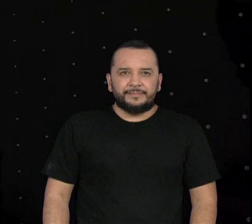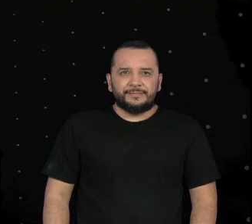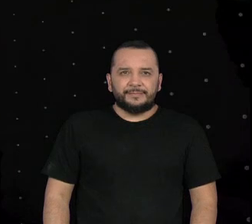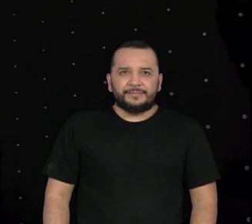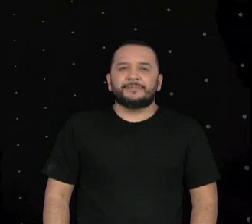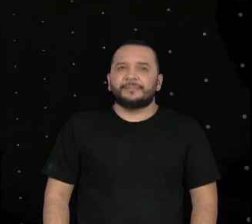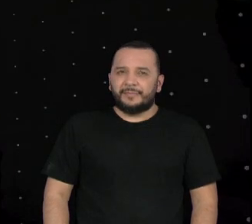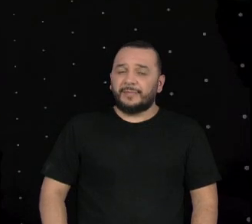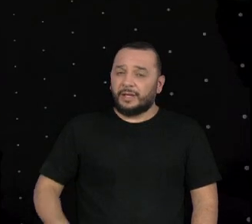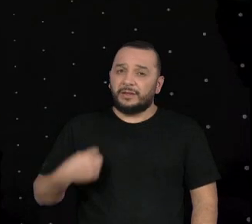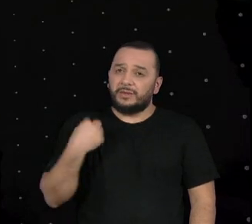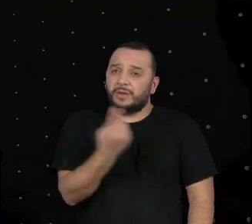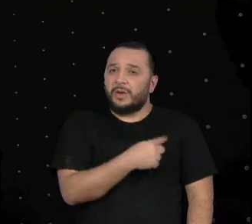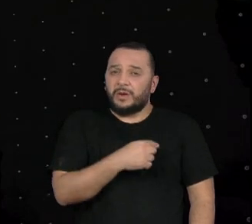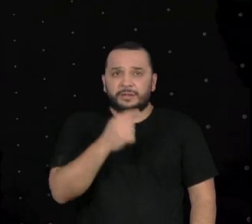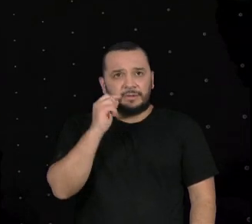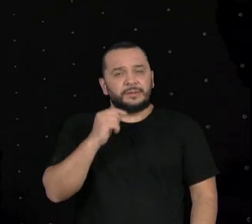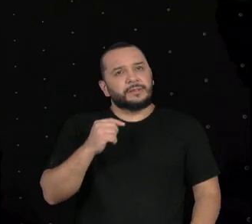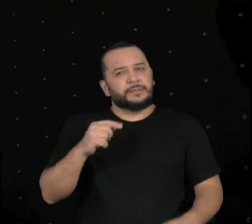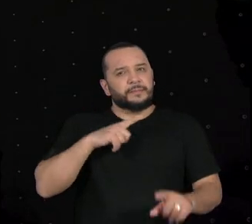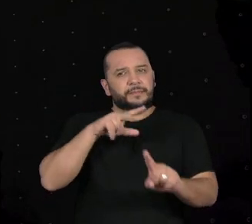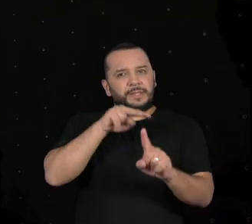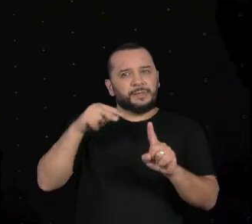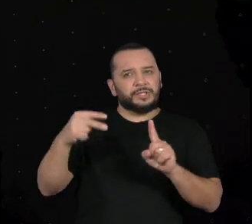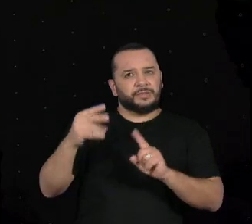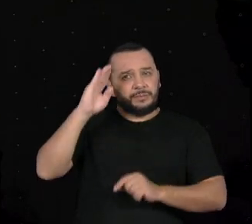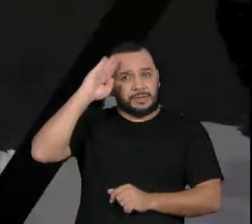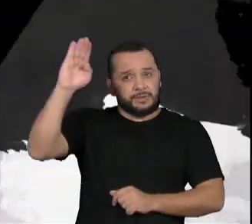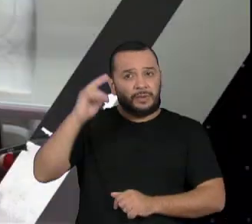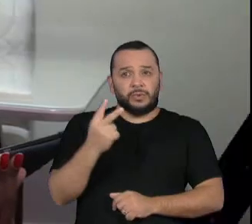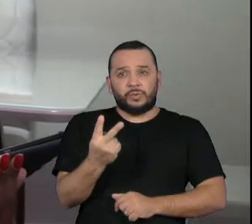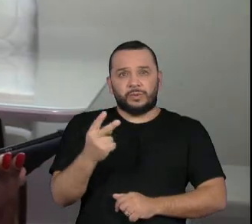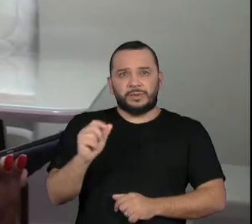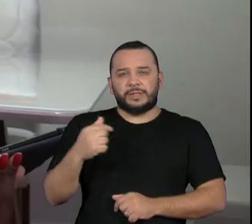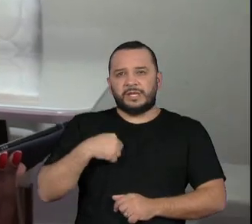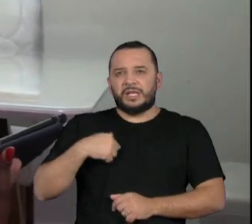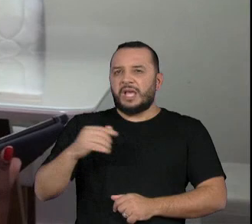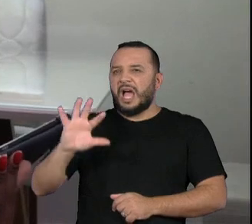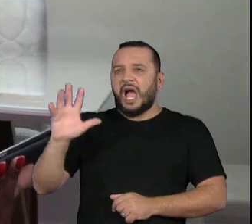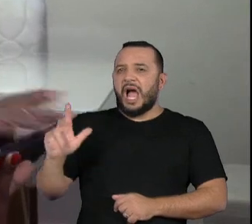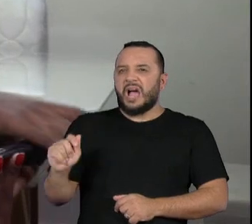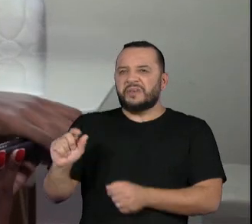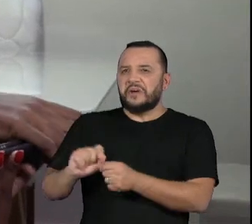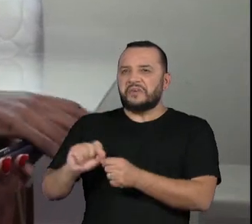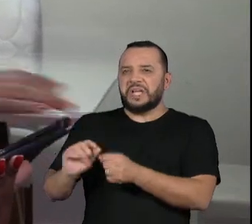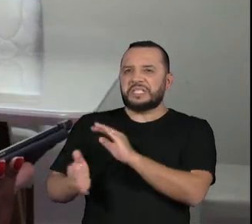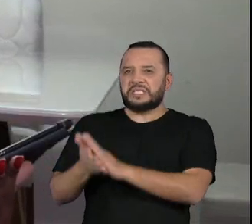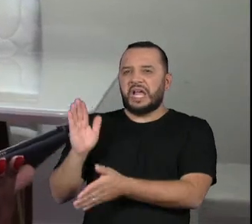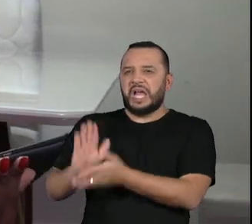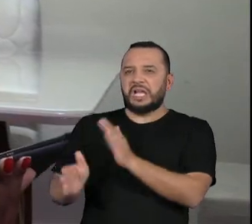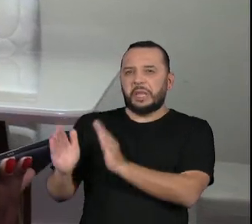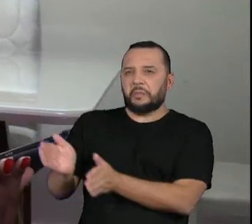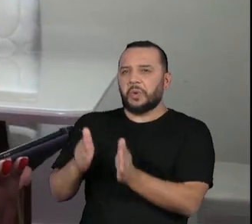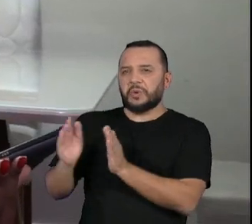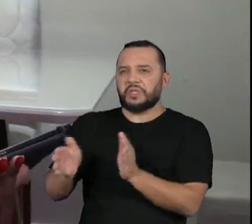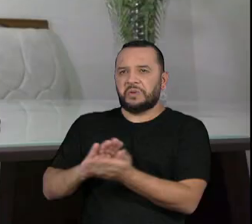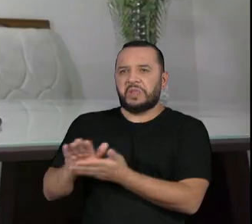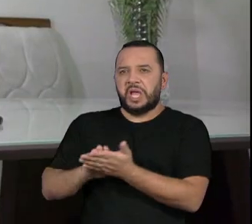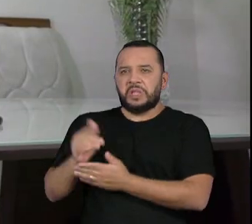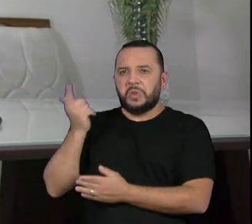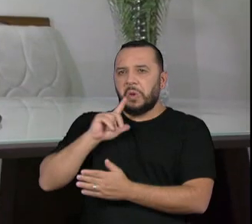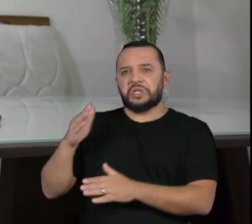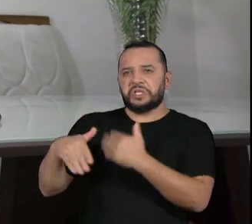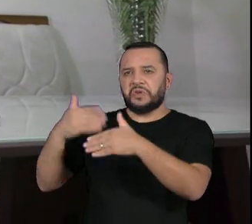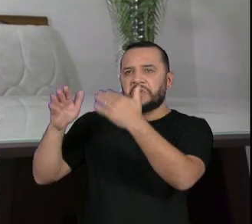A gente vê 2 principais visões. A gente tem aquela visão de que a África não produz, a África não consegue se desenvolver,